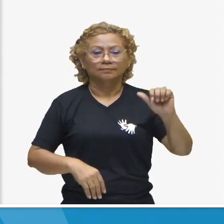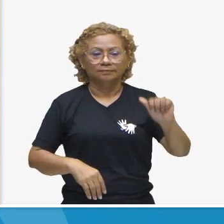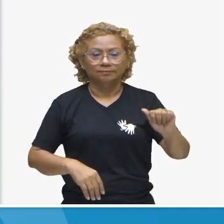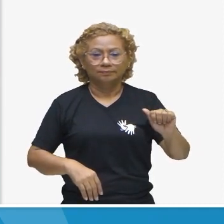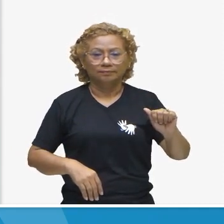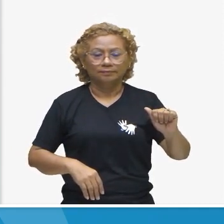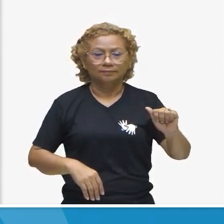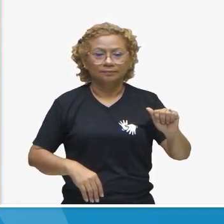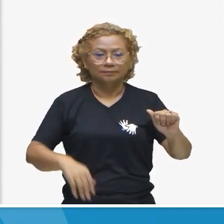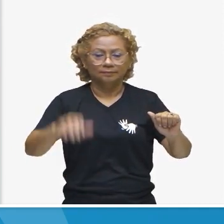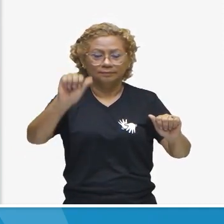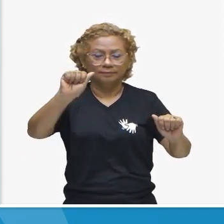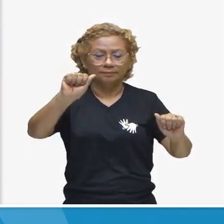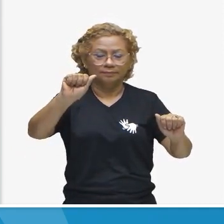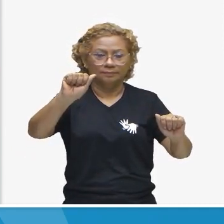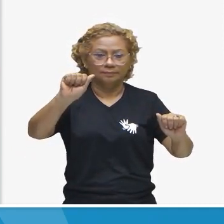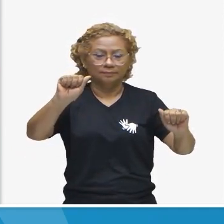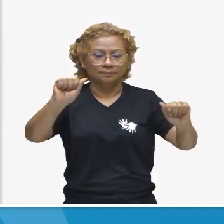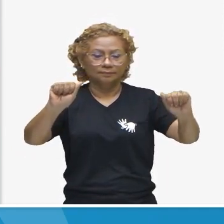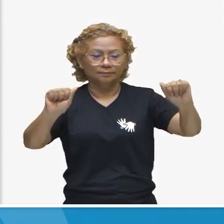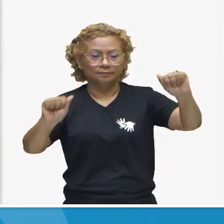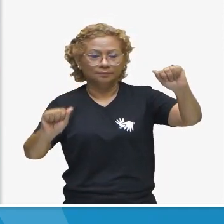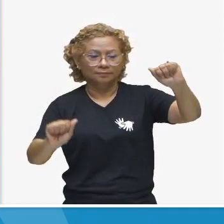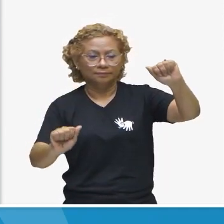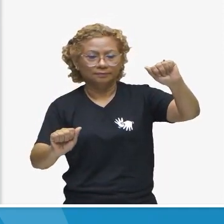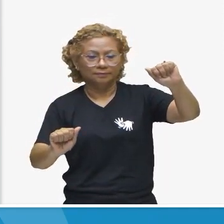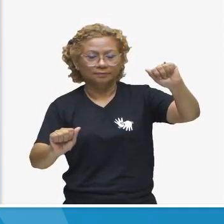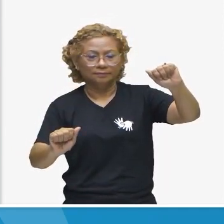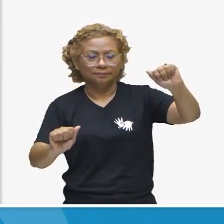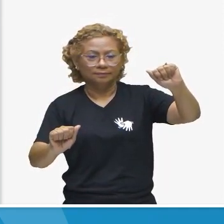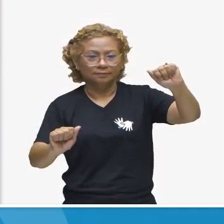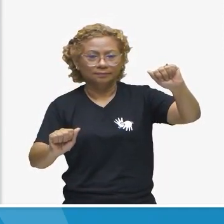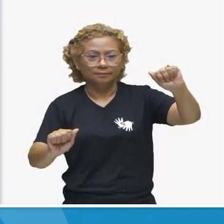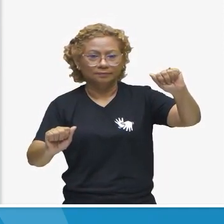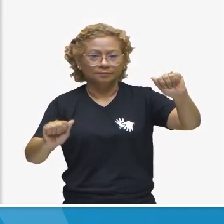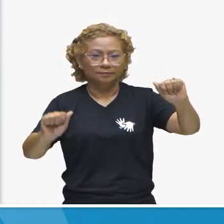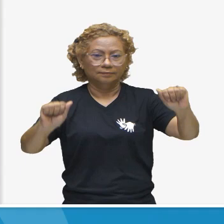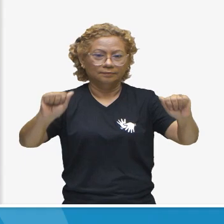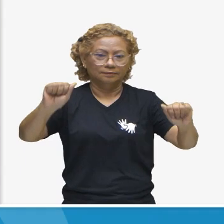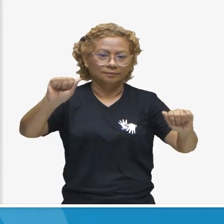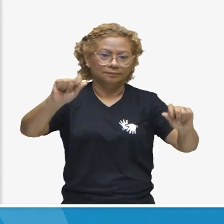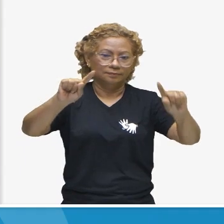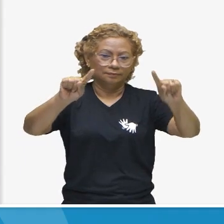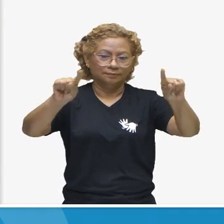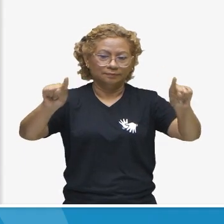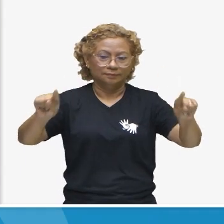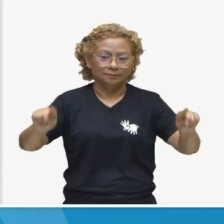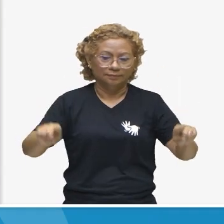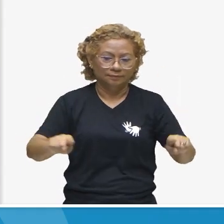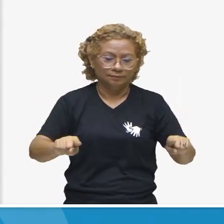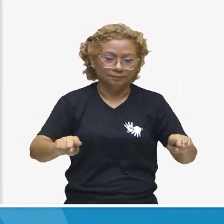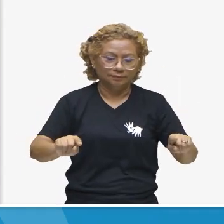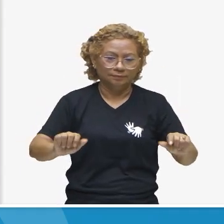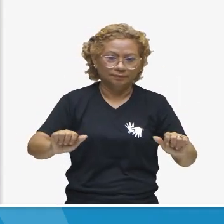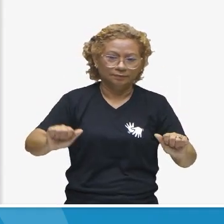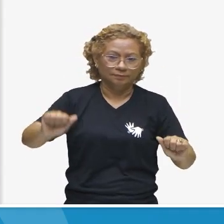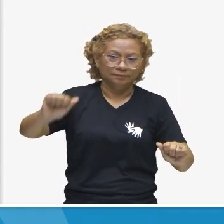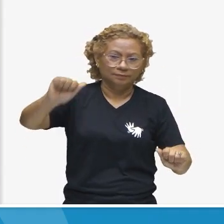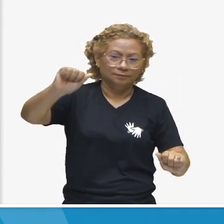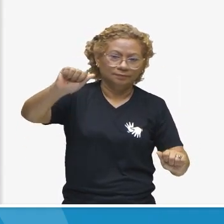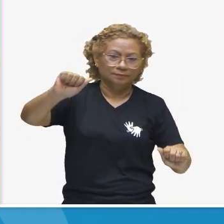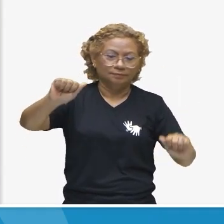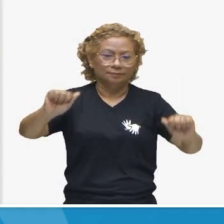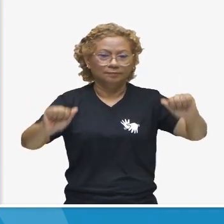Que imagem que nós teremos formada aqui no chão, olha só, aqui embaixo? Será que é essa imagem